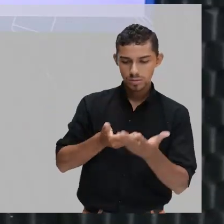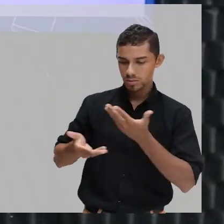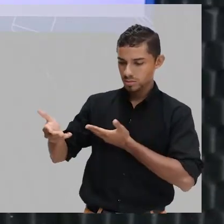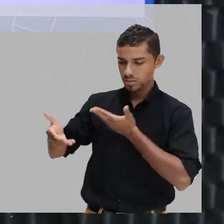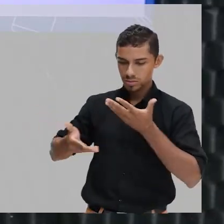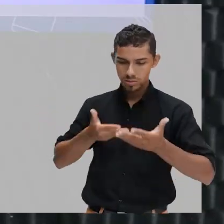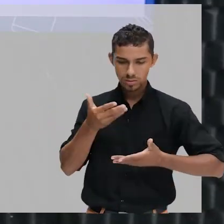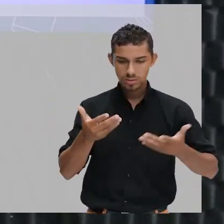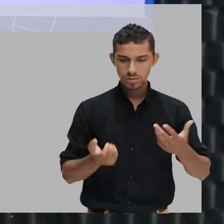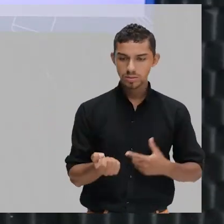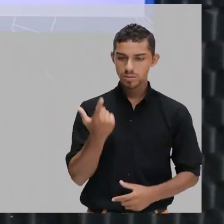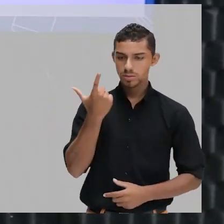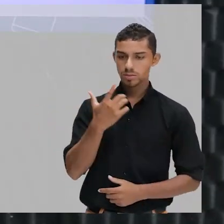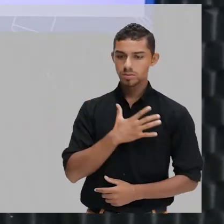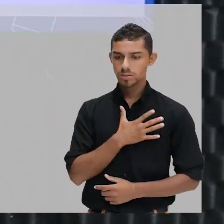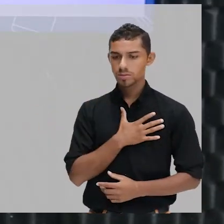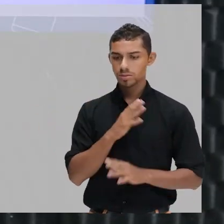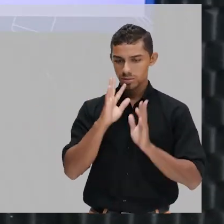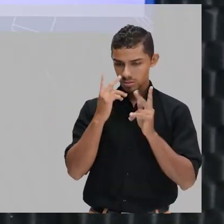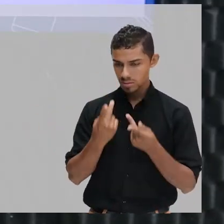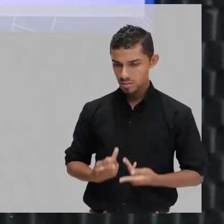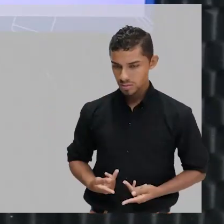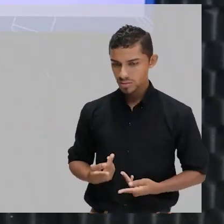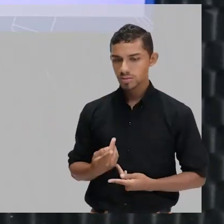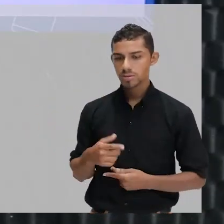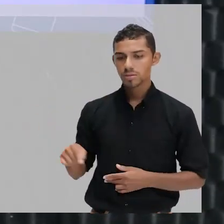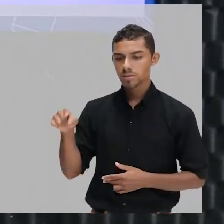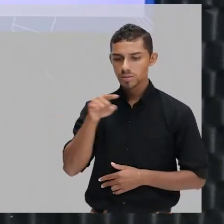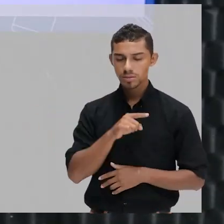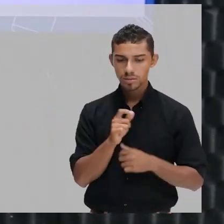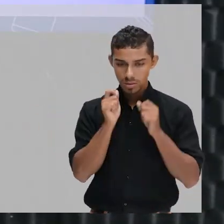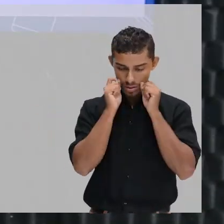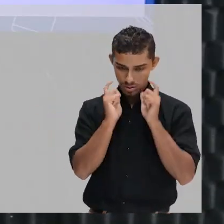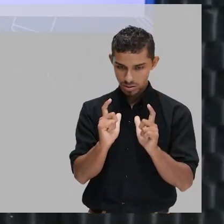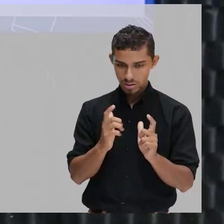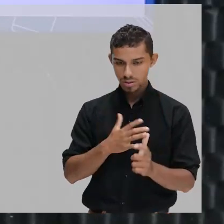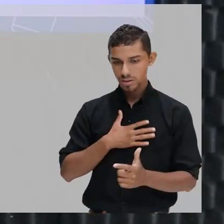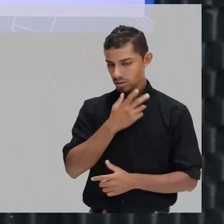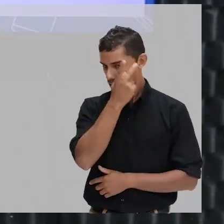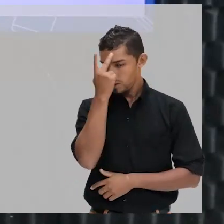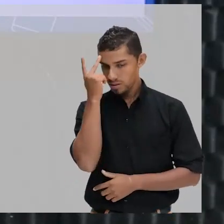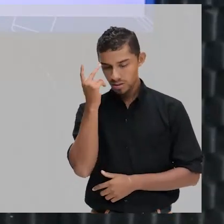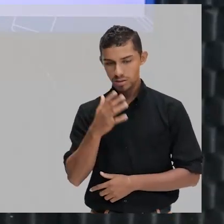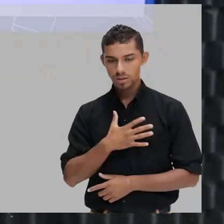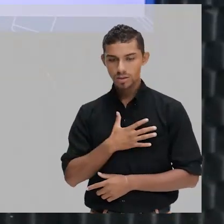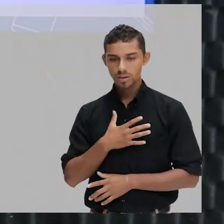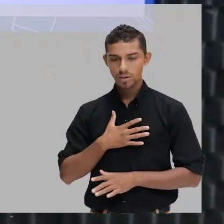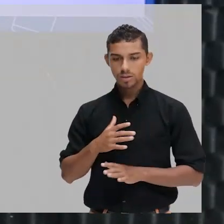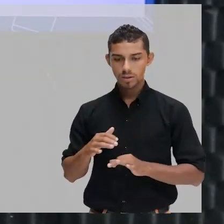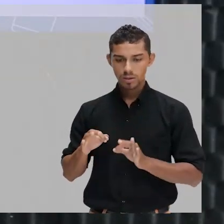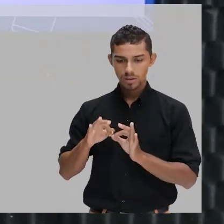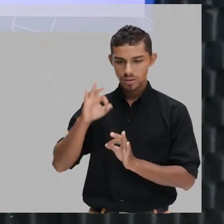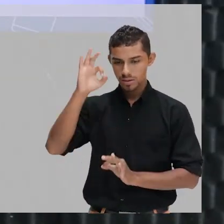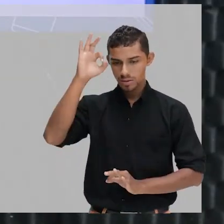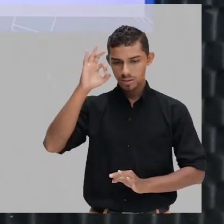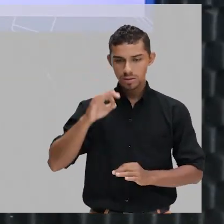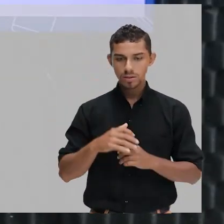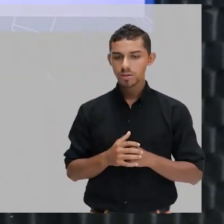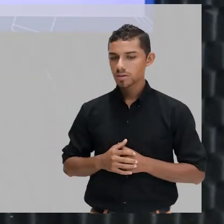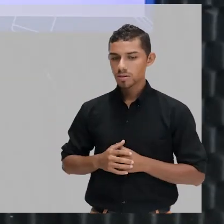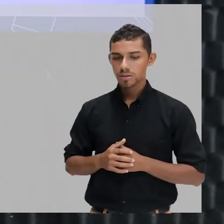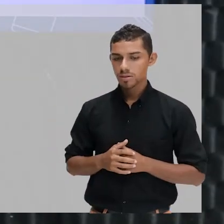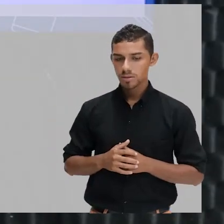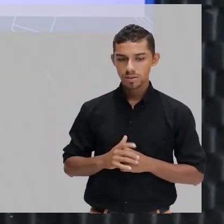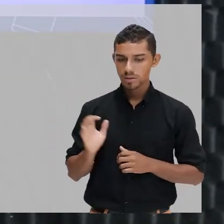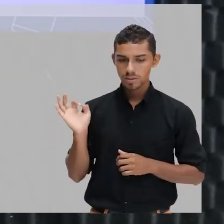com movimentos extremamente humanizados. E a impressão que você tem que o guindaste e todo o equipamento que manipula o boneco